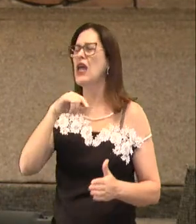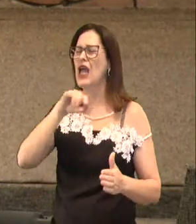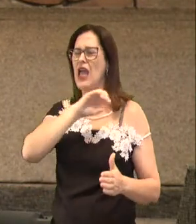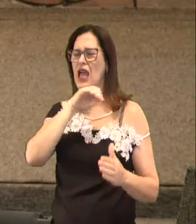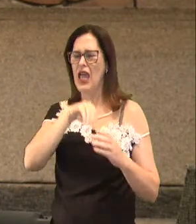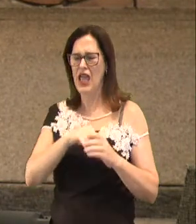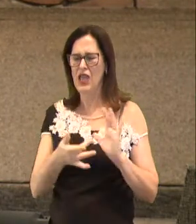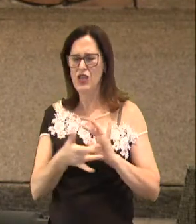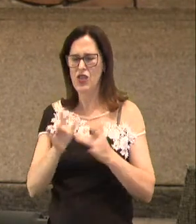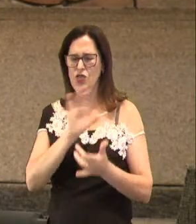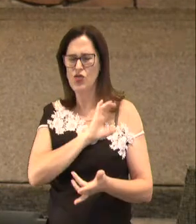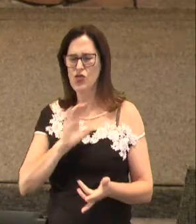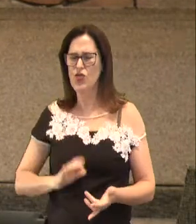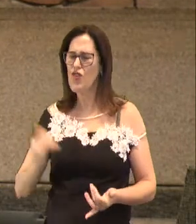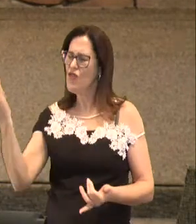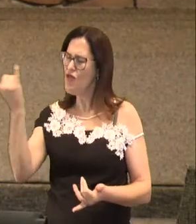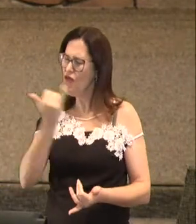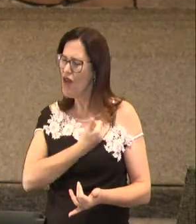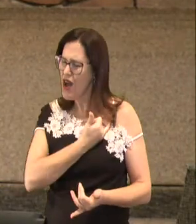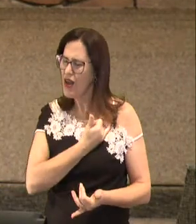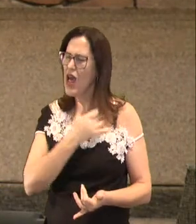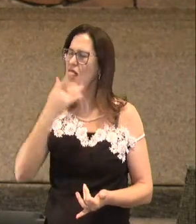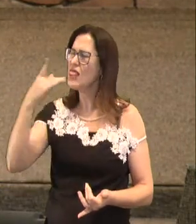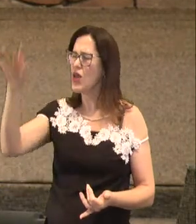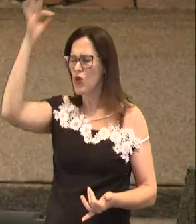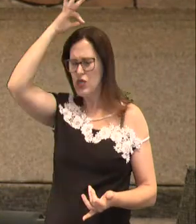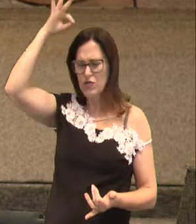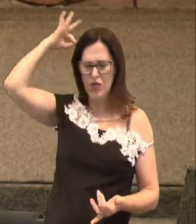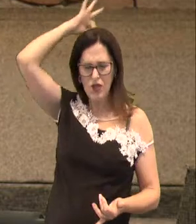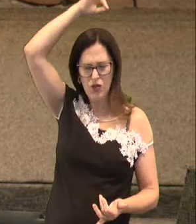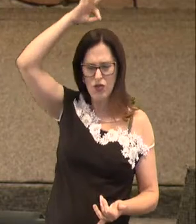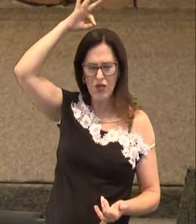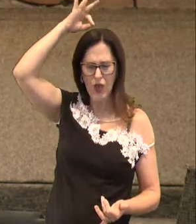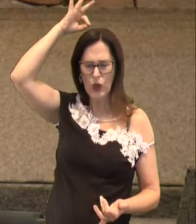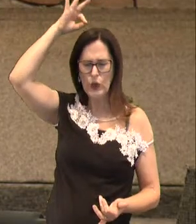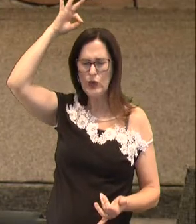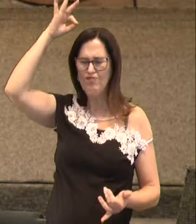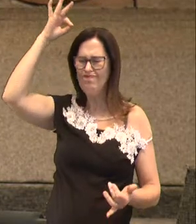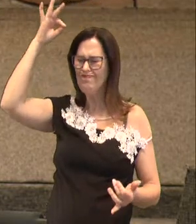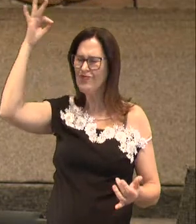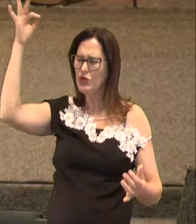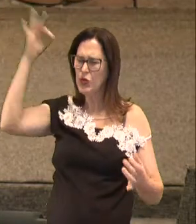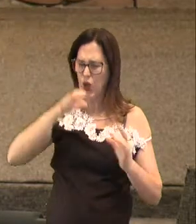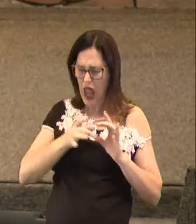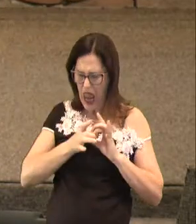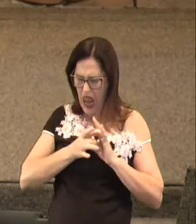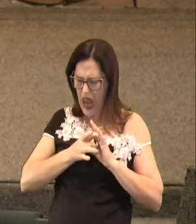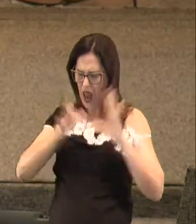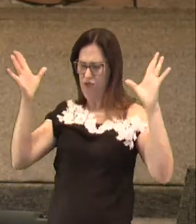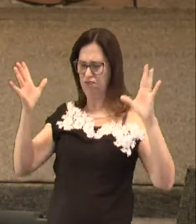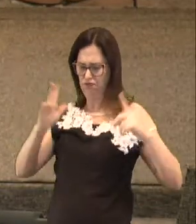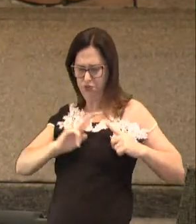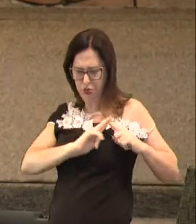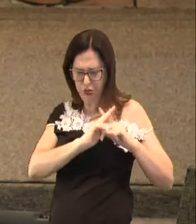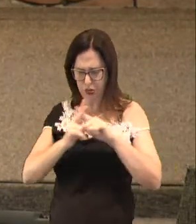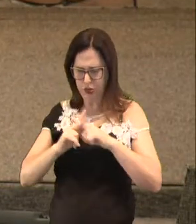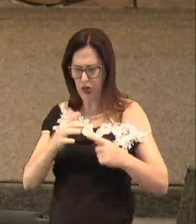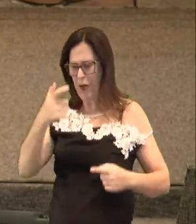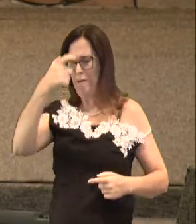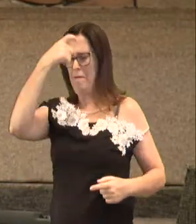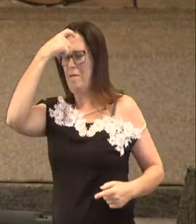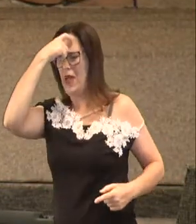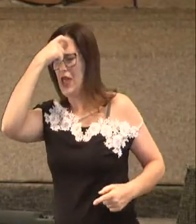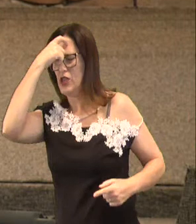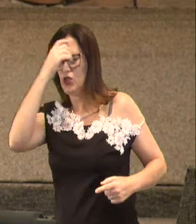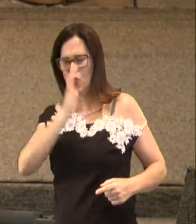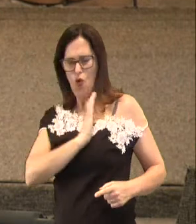Jesus e fala conosco, que o Teu Espírito Santo tenha total liberdade de agir na nossa mente, no